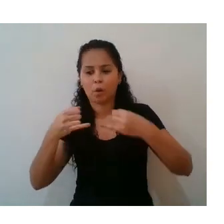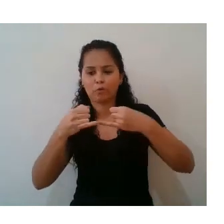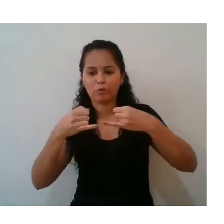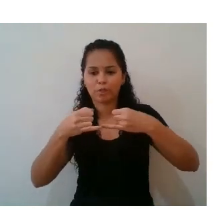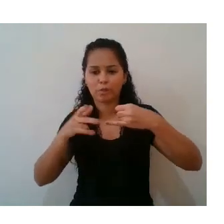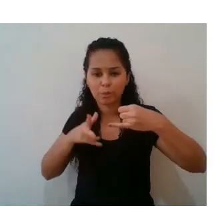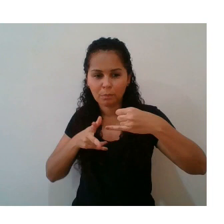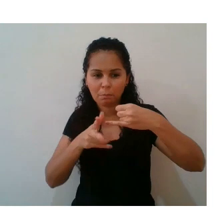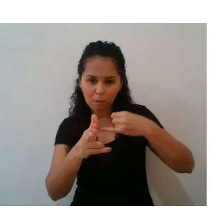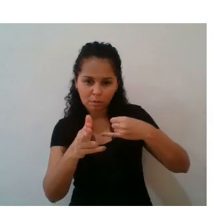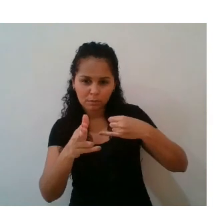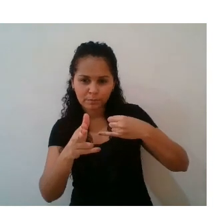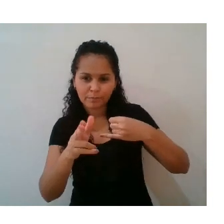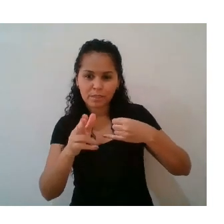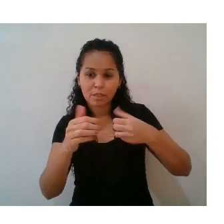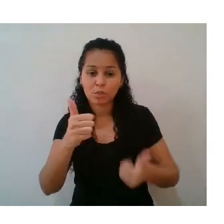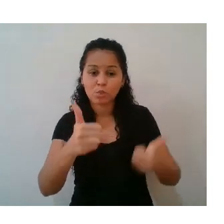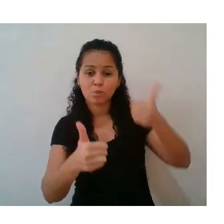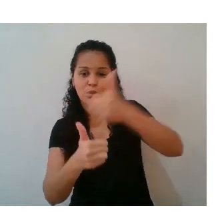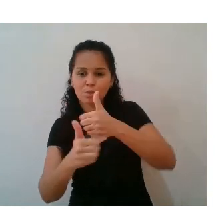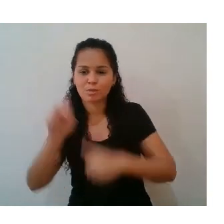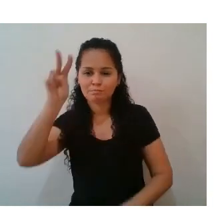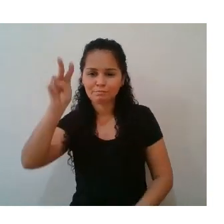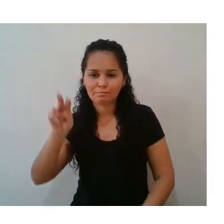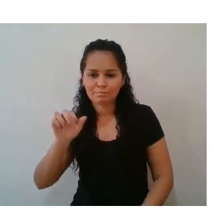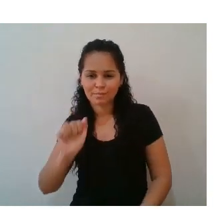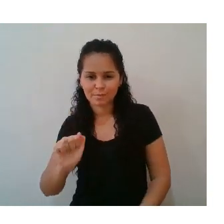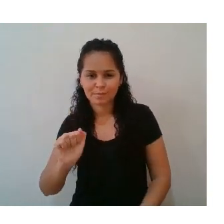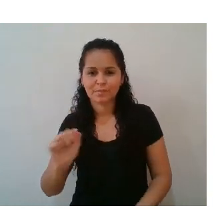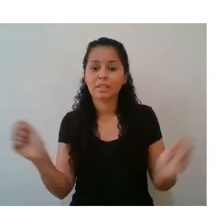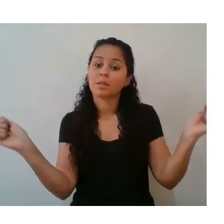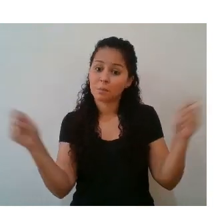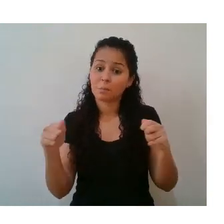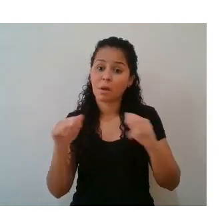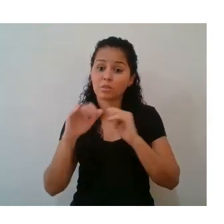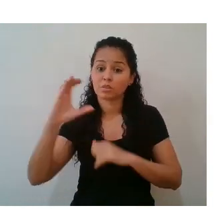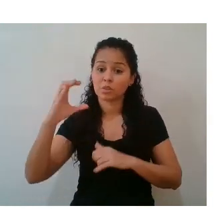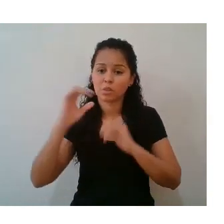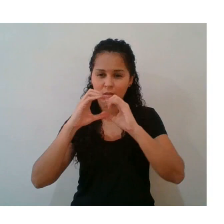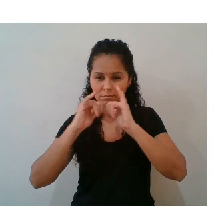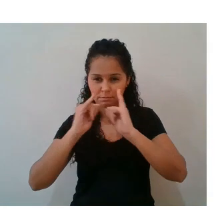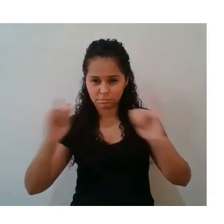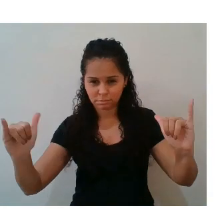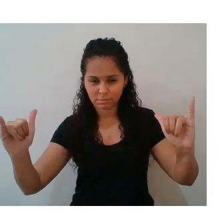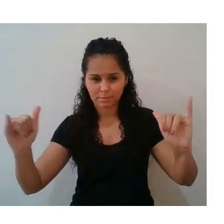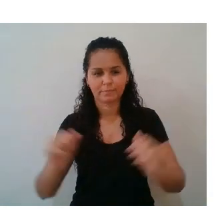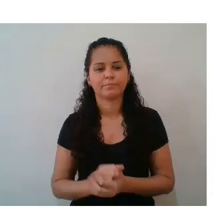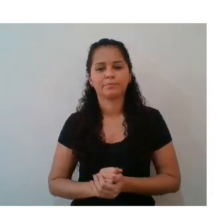fio, coloca ele, e isso permite que a corrente passe através dele,